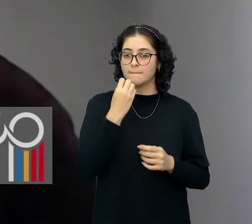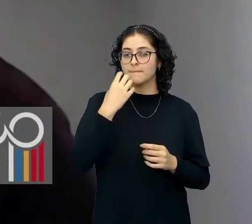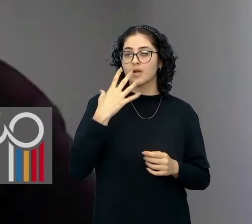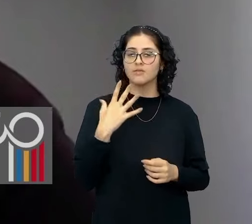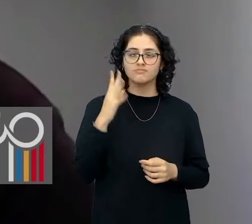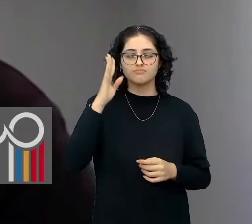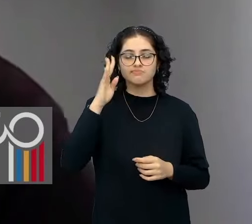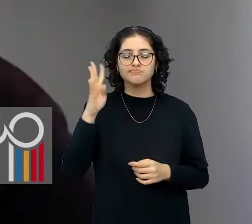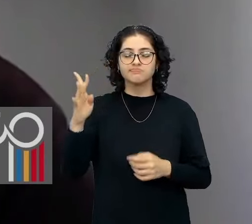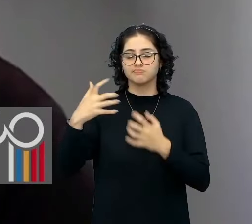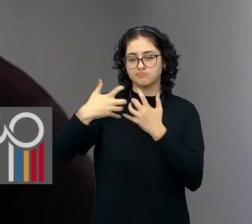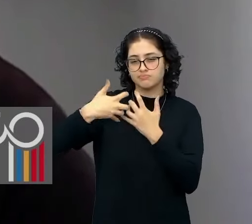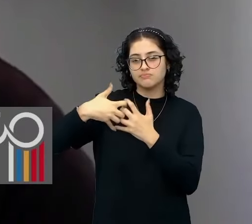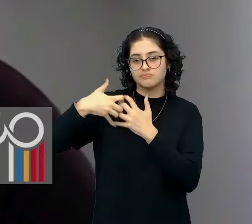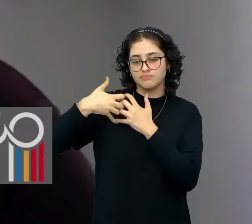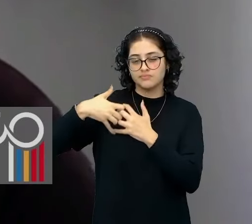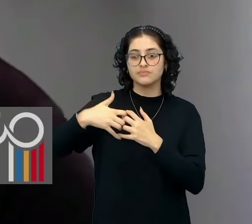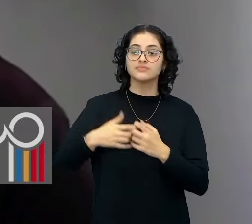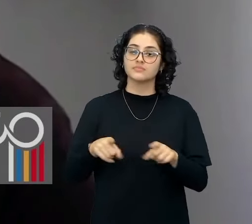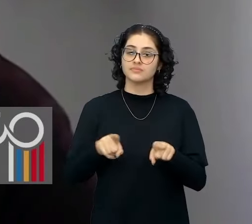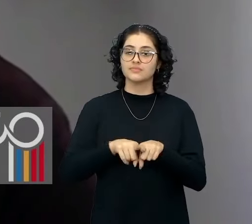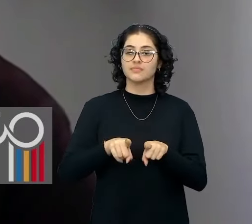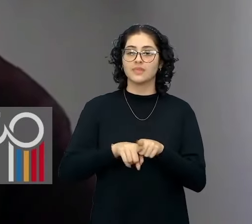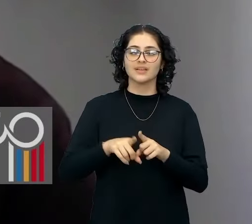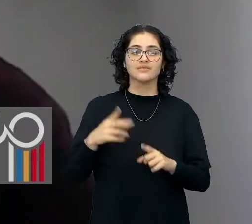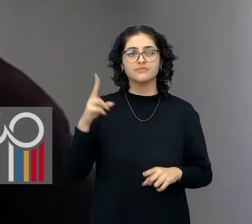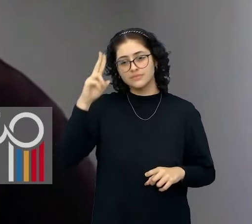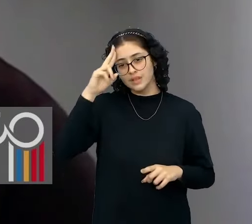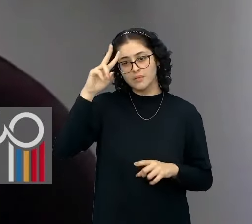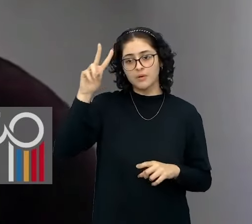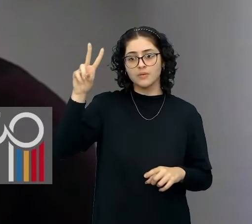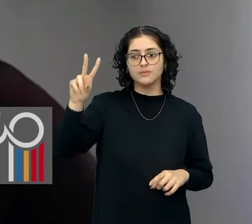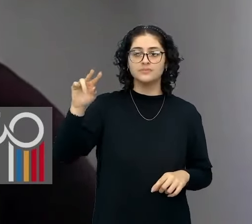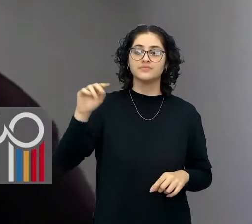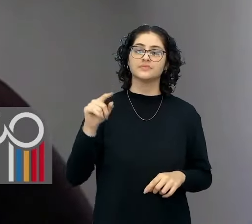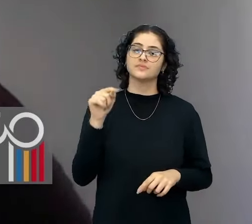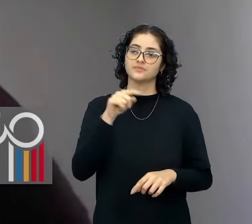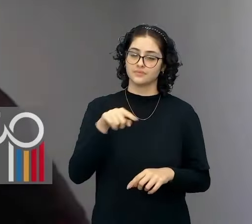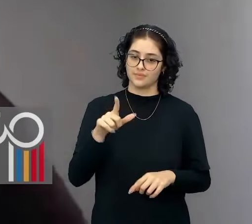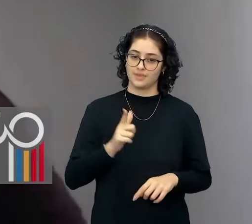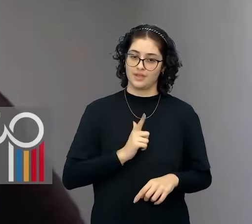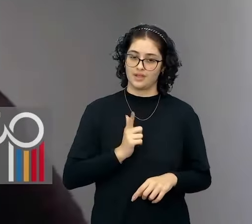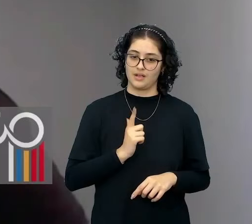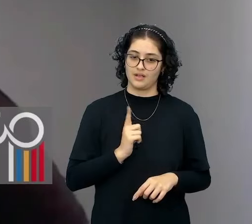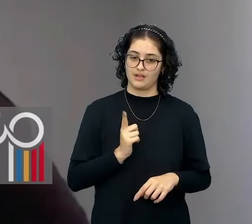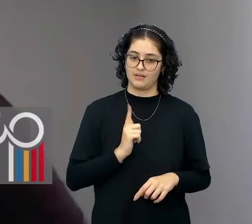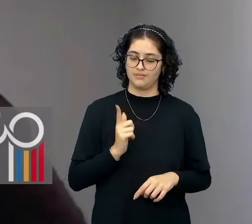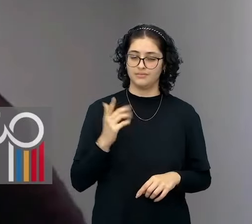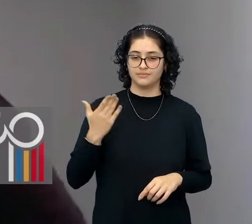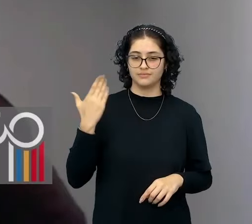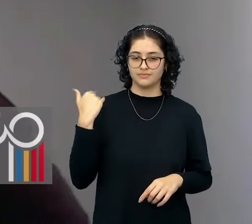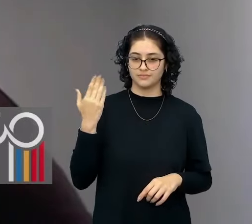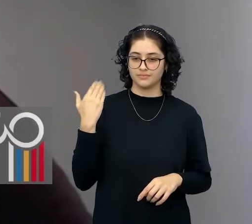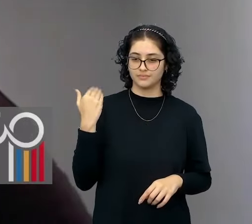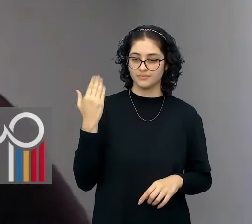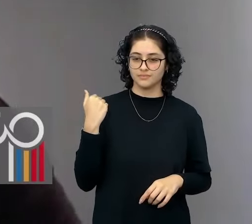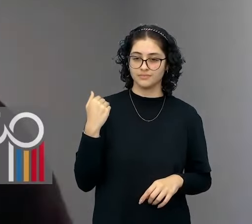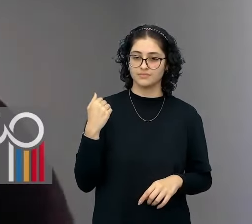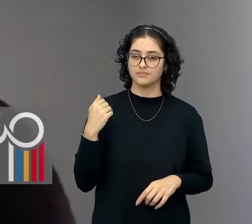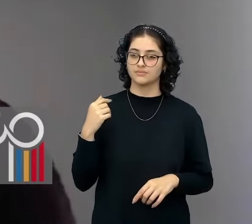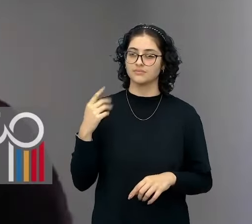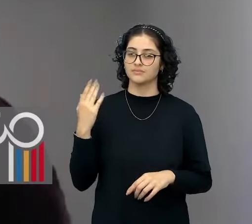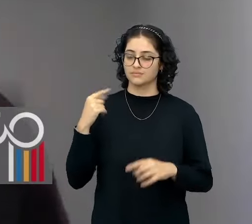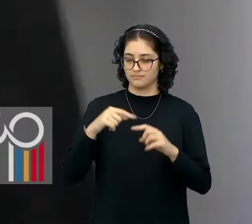faça isso, né? E eu estava me lembrando, quando nós tivemos na rede um tempo muito atrás, 80